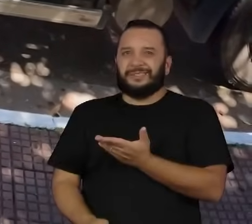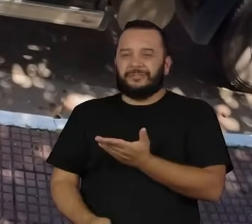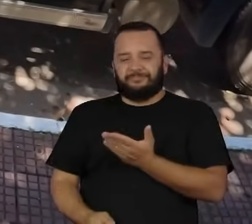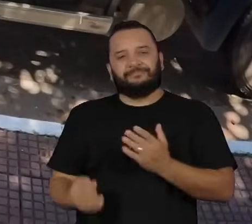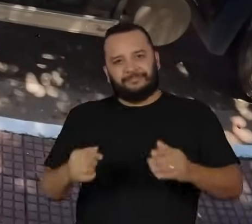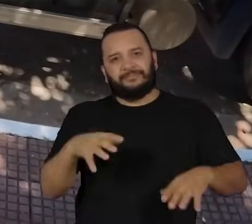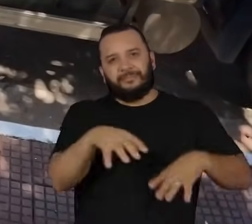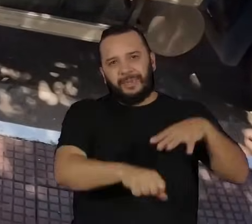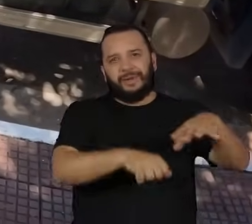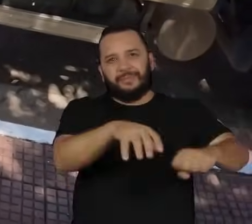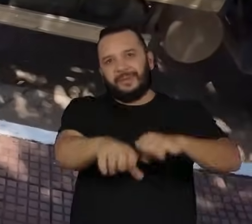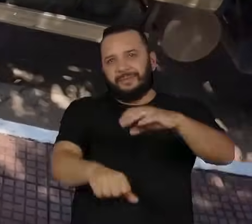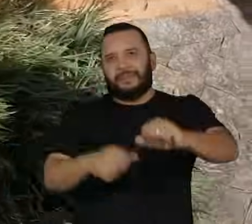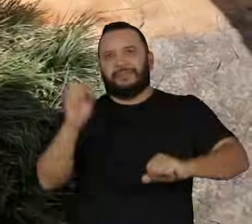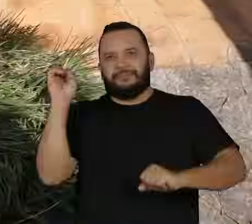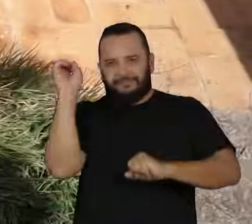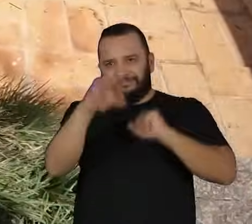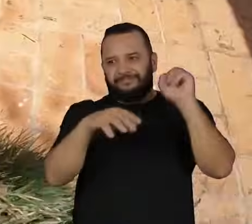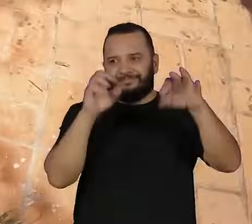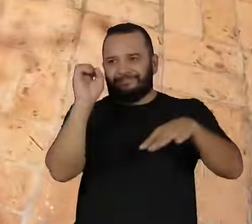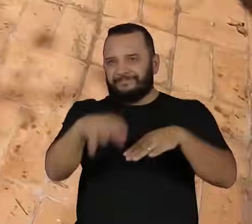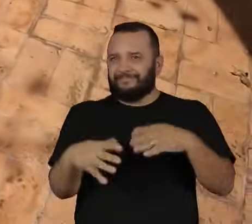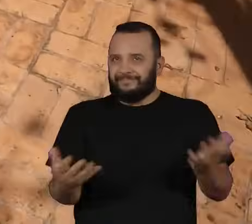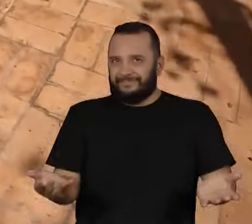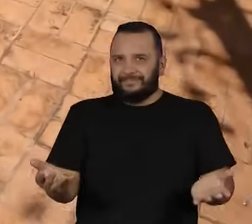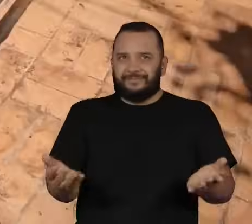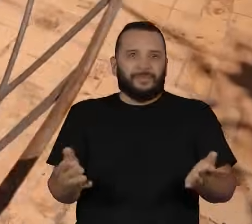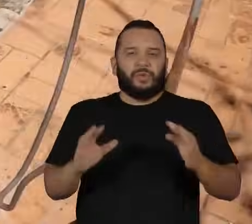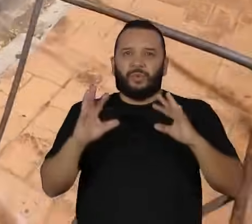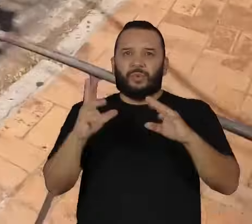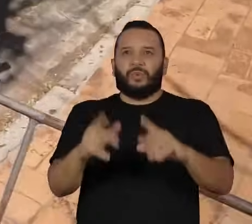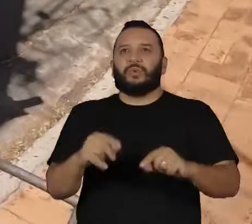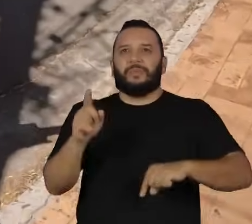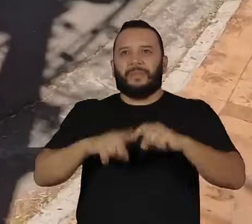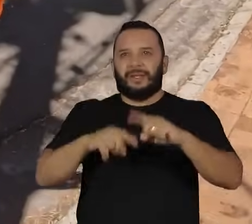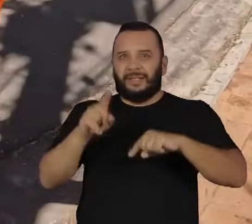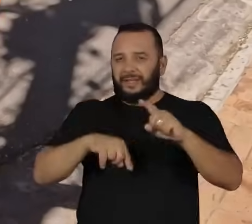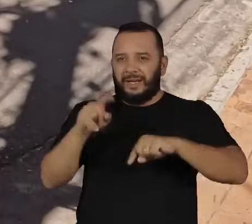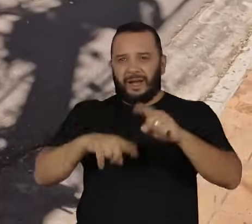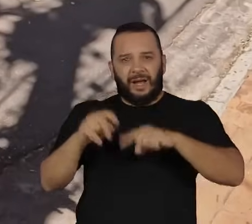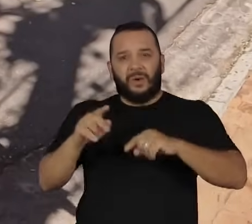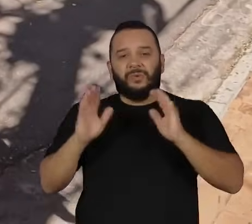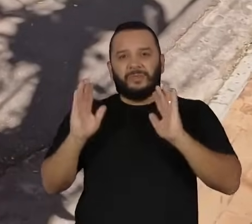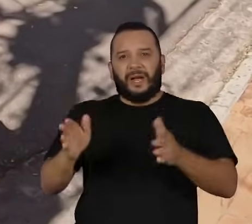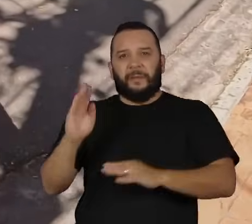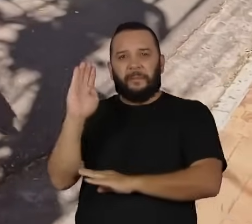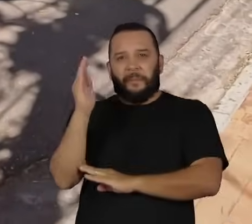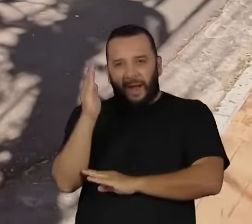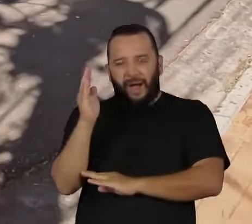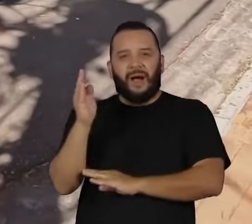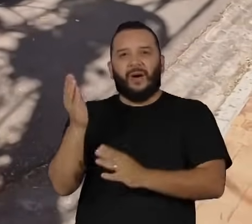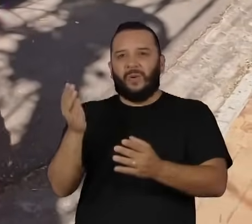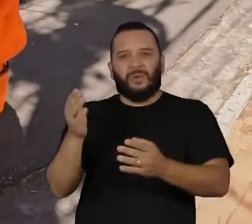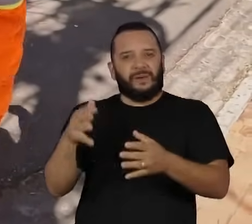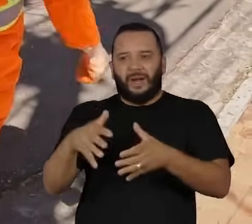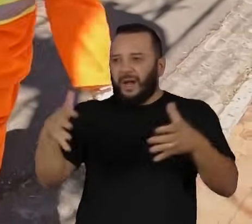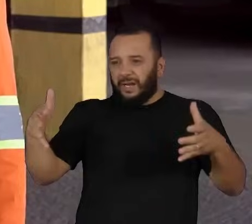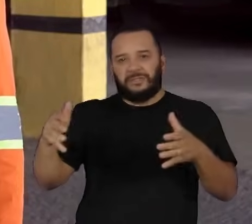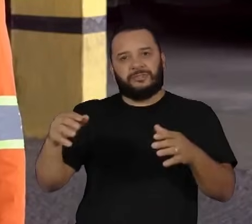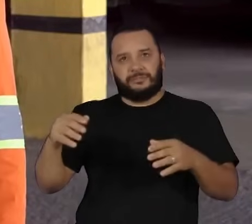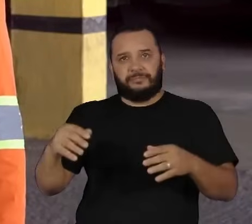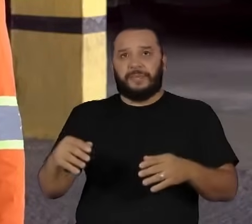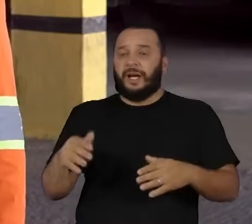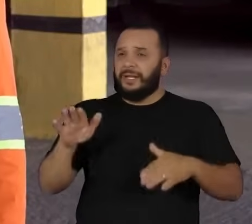gente passa recolhendo tudo que tem, tudo quanto é esses resíduos grossos que tem nas ruas, a gente passa catando. Tem dia que é complicado, tem dia que é